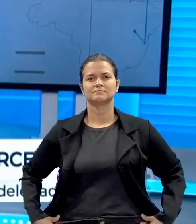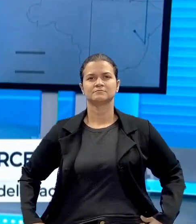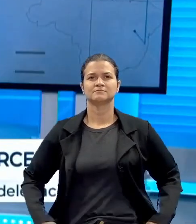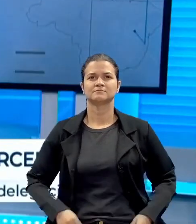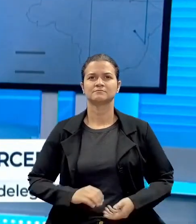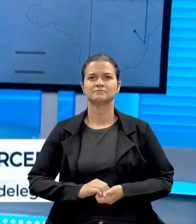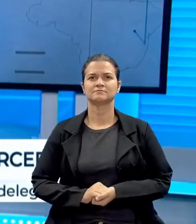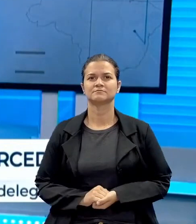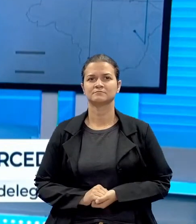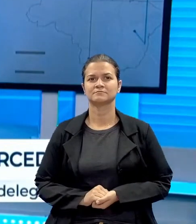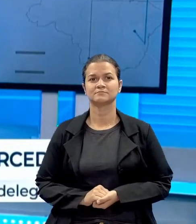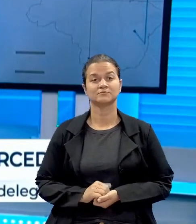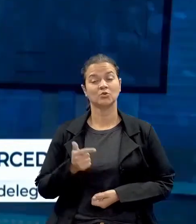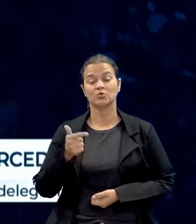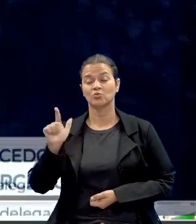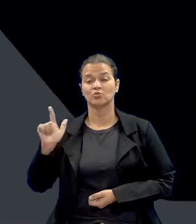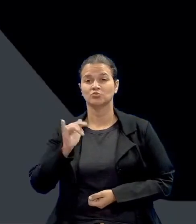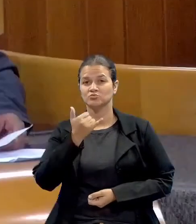É a outra.